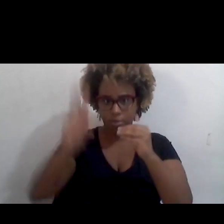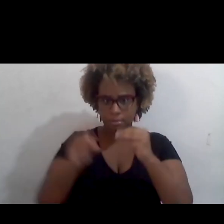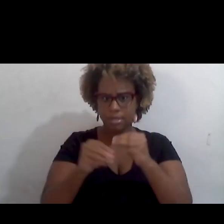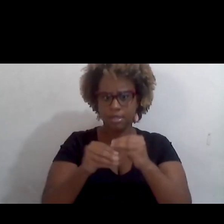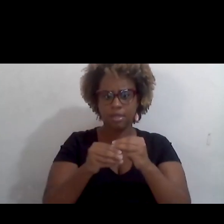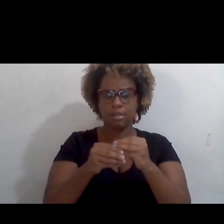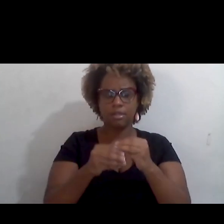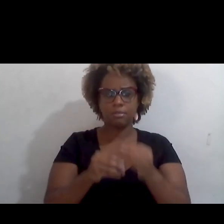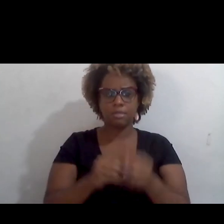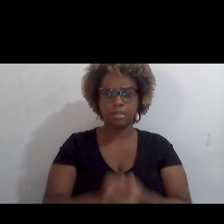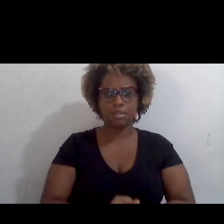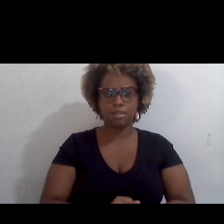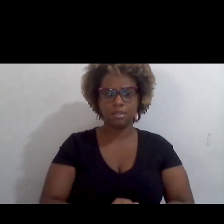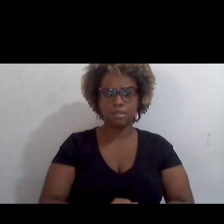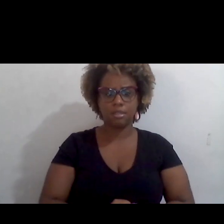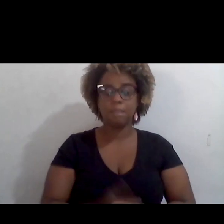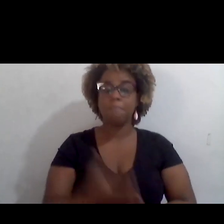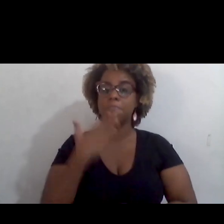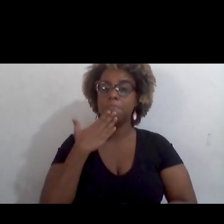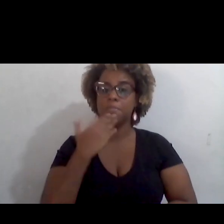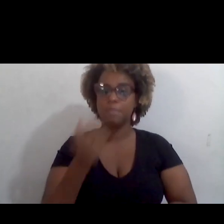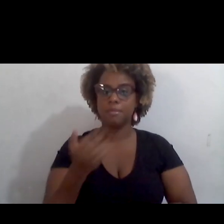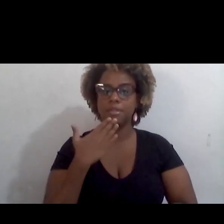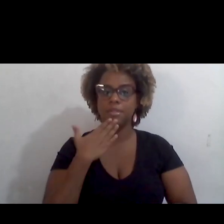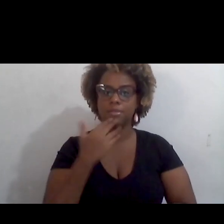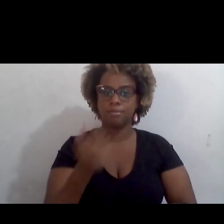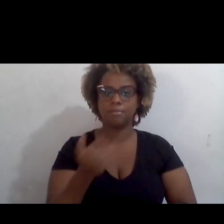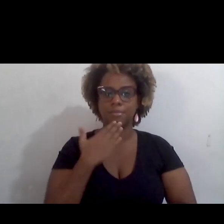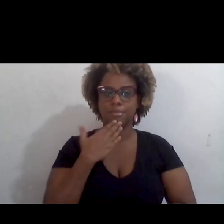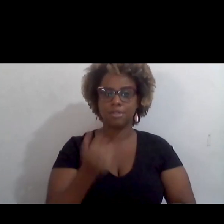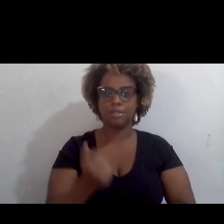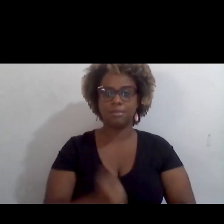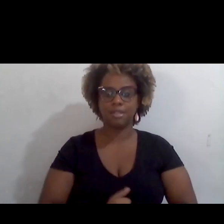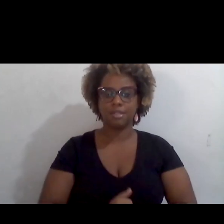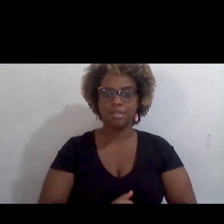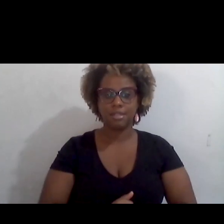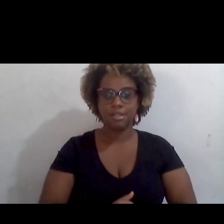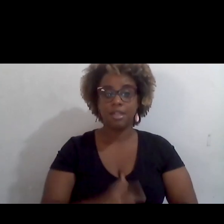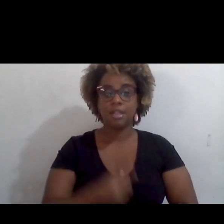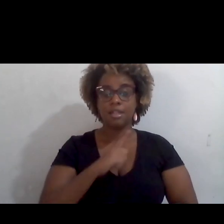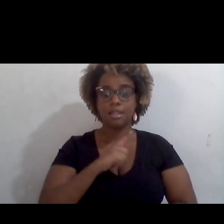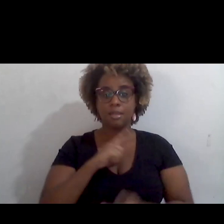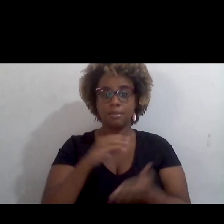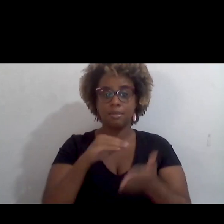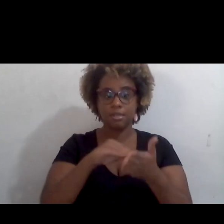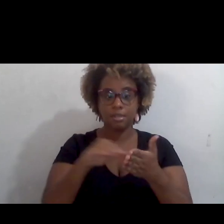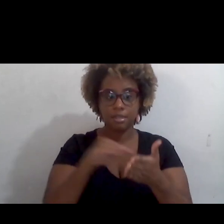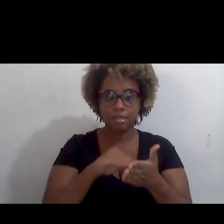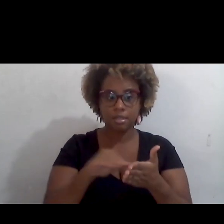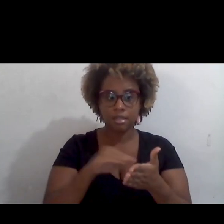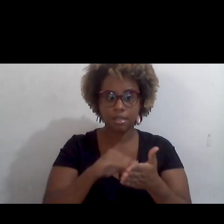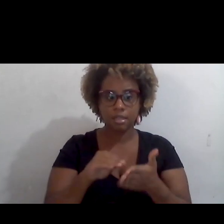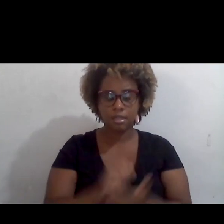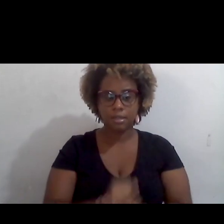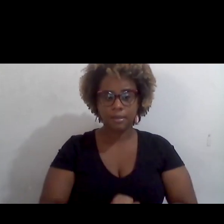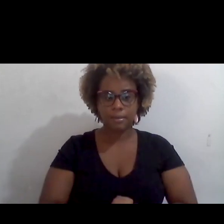a gente vai ter esse blocão aí de sugestões, de perguntas, enfim. E aí, o secretário e a nossa diretora vão estar fazendo as anotações